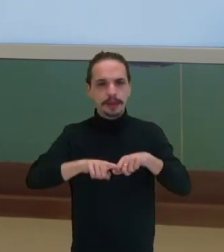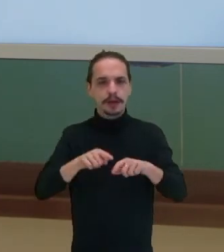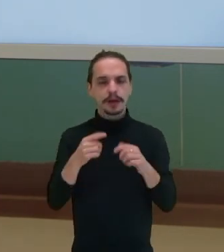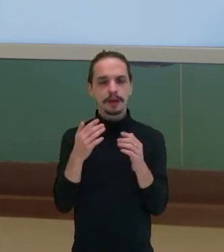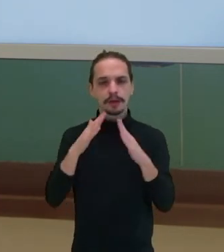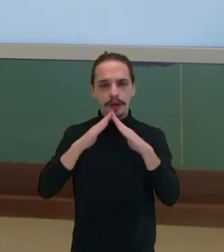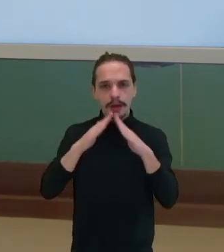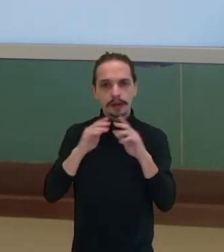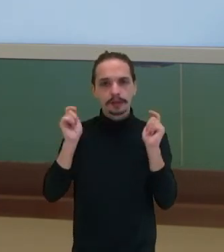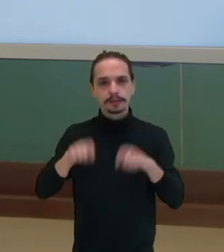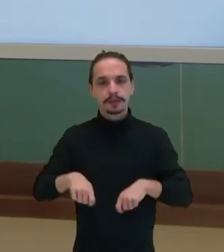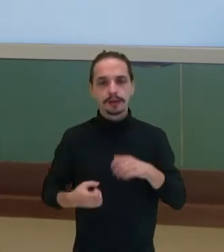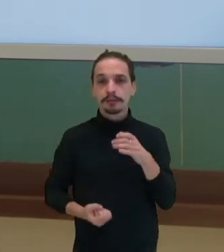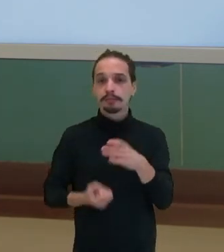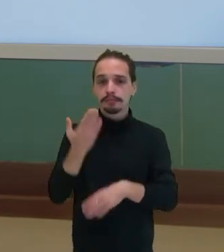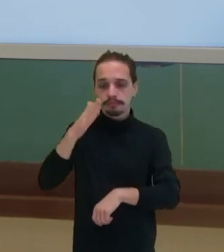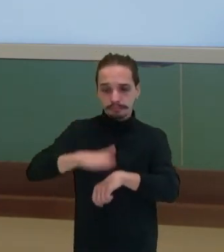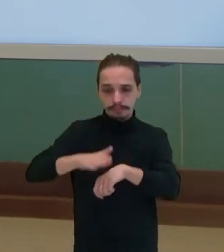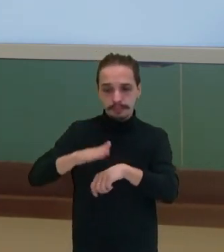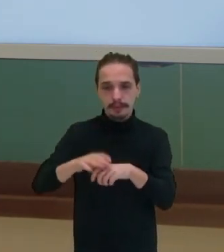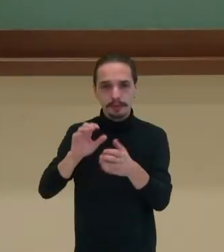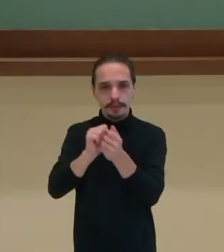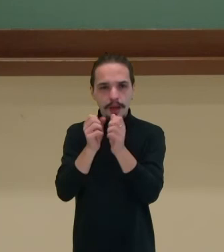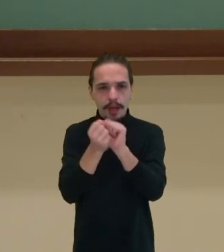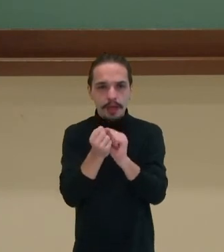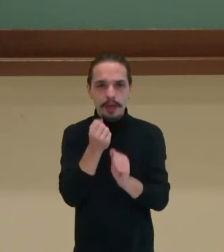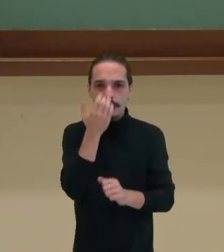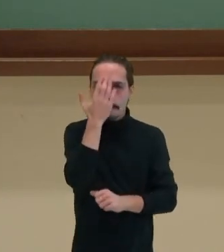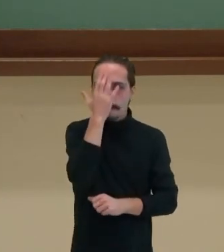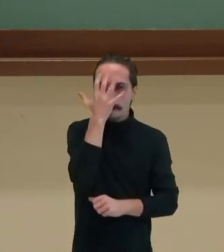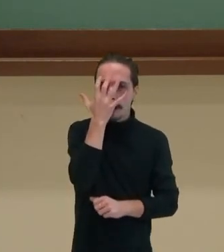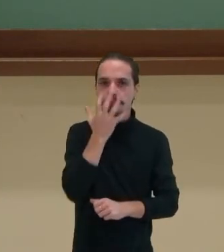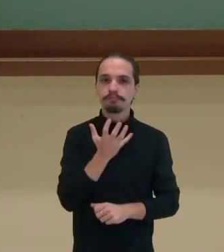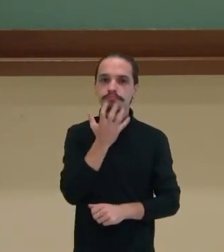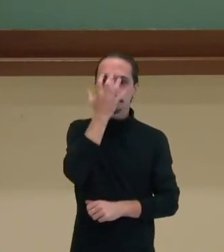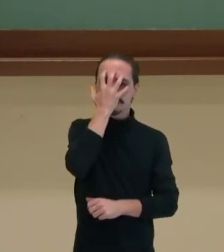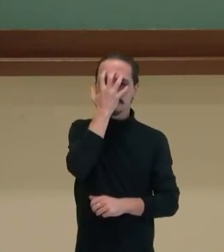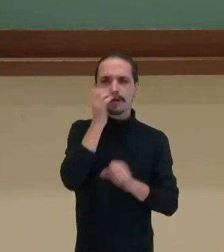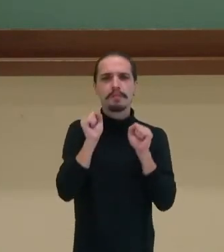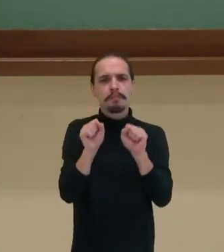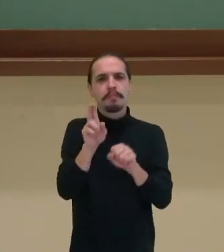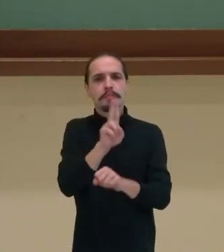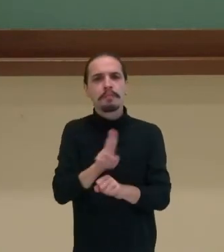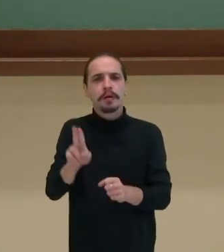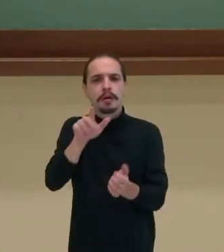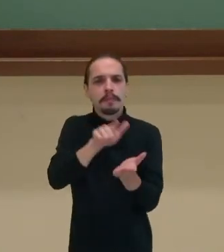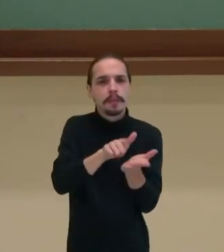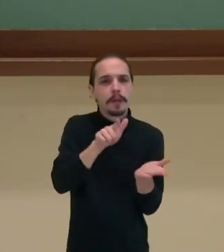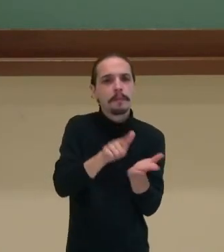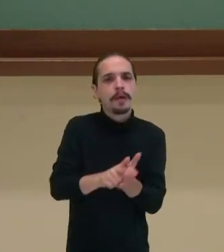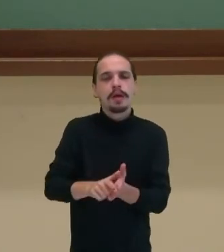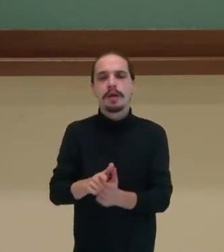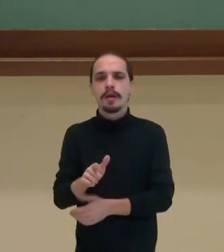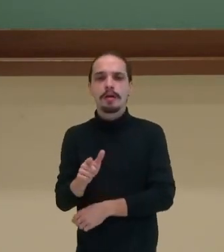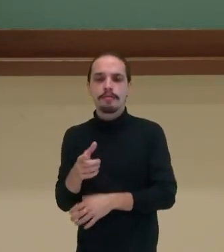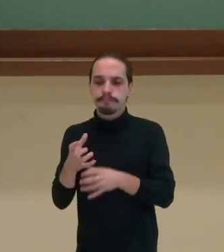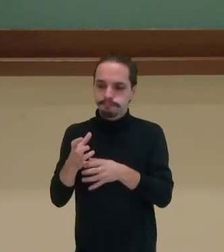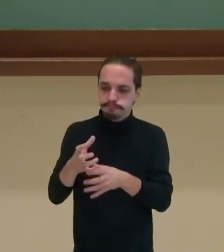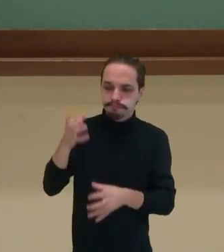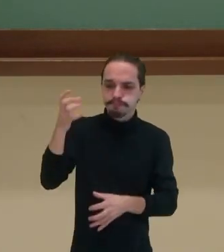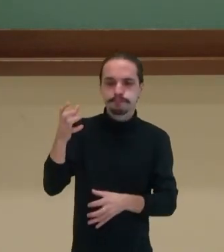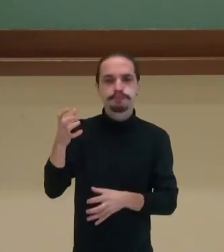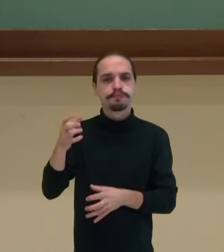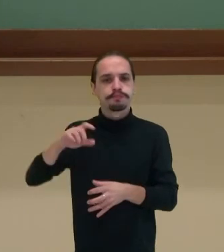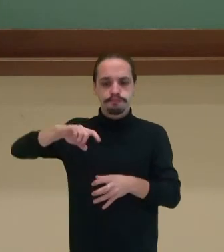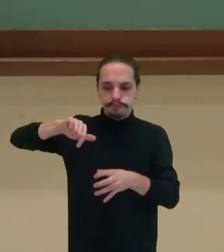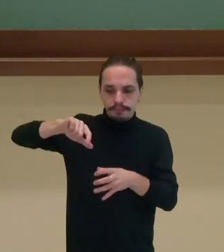máscara. Que legal, né? Então, você pode utilizar papelão, garrafa PET, pode usar sacolas, né? O que